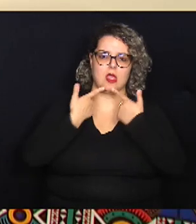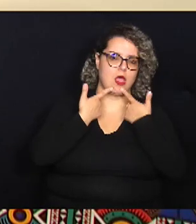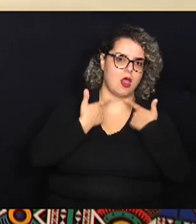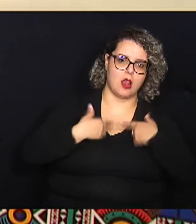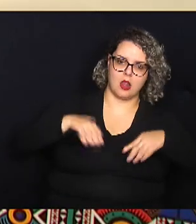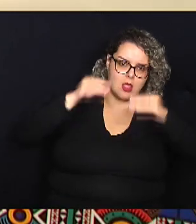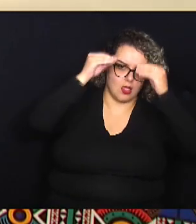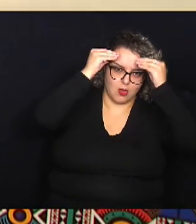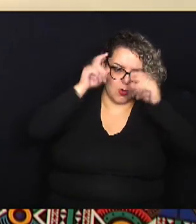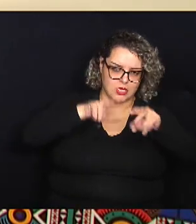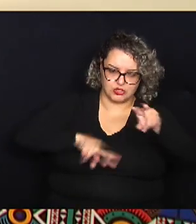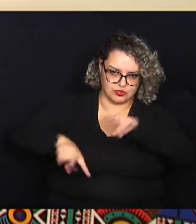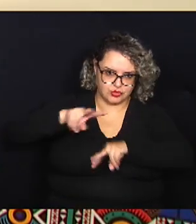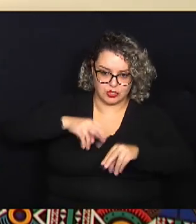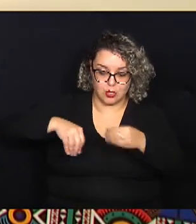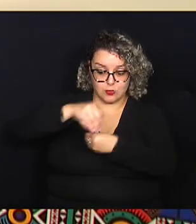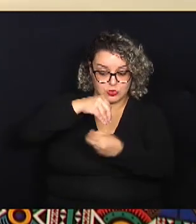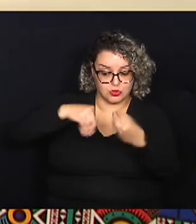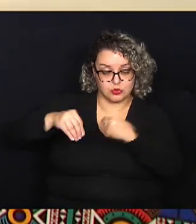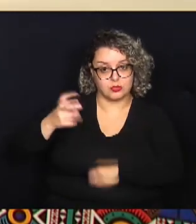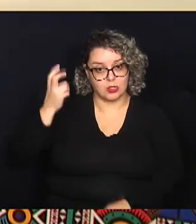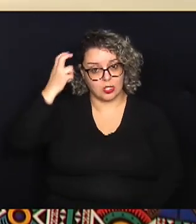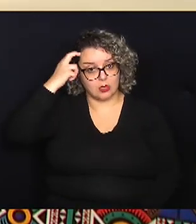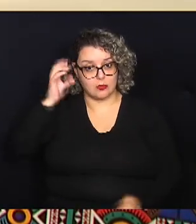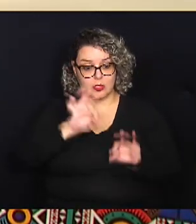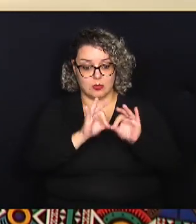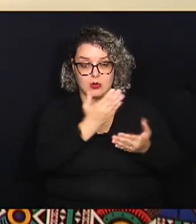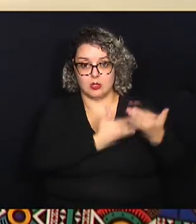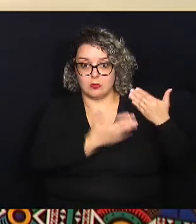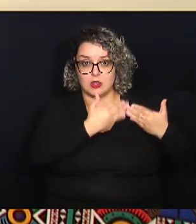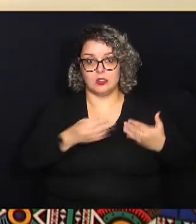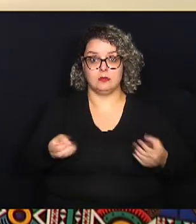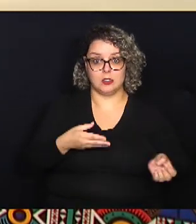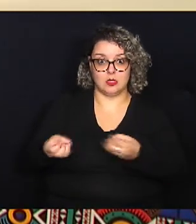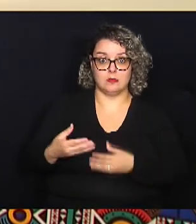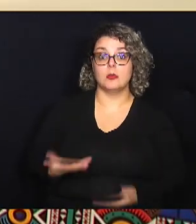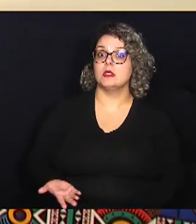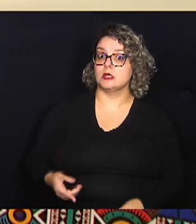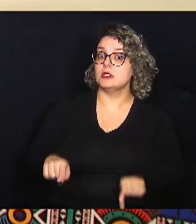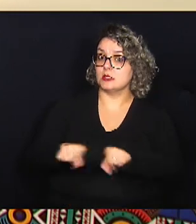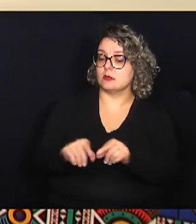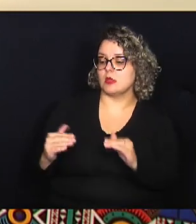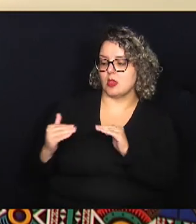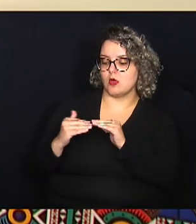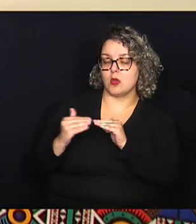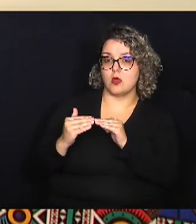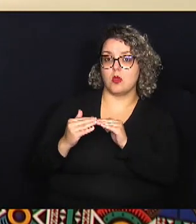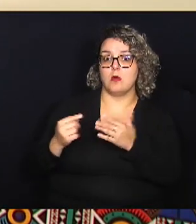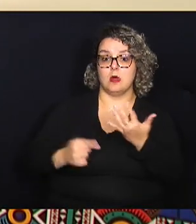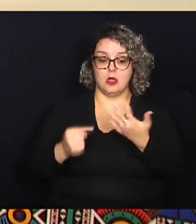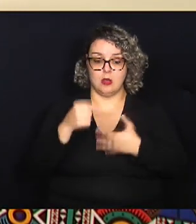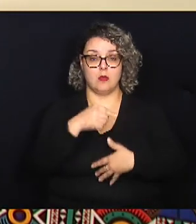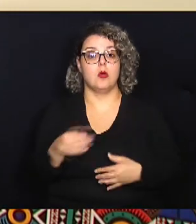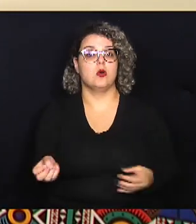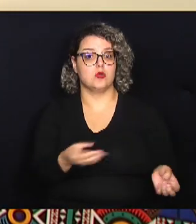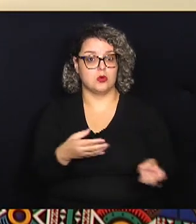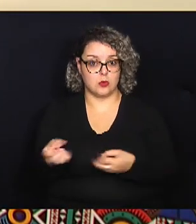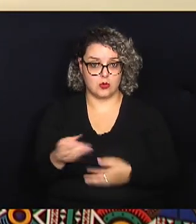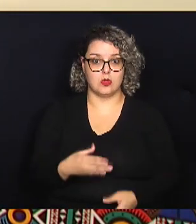mesclar as culturas tradicionais, ancestrais e contemporâneas, combinando com elementos contemporâneos e